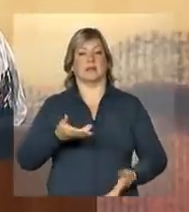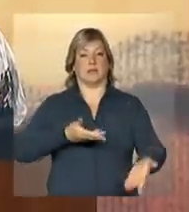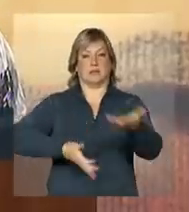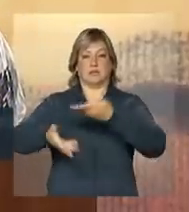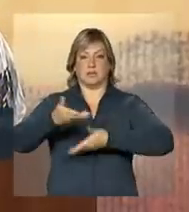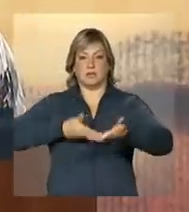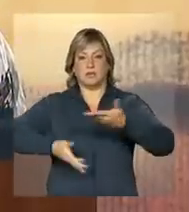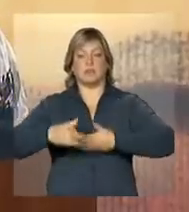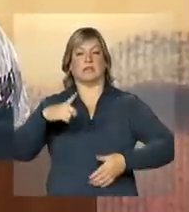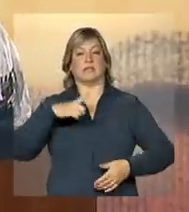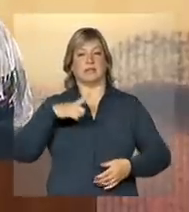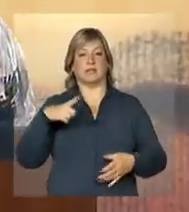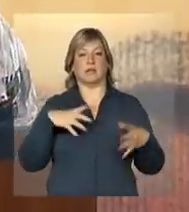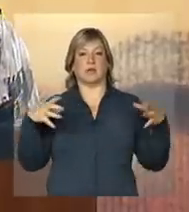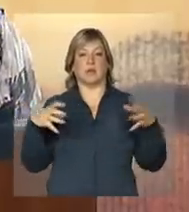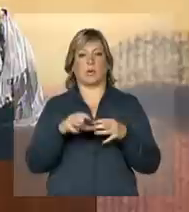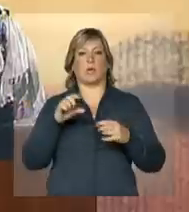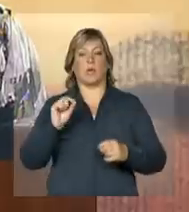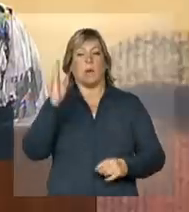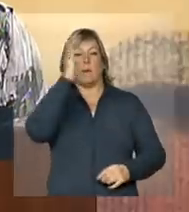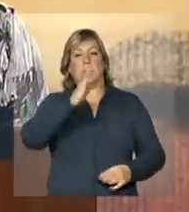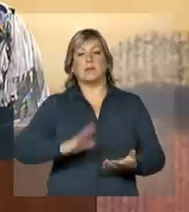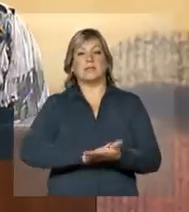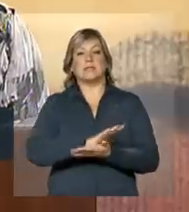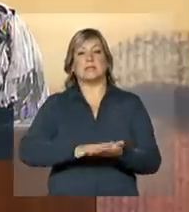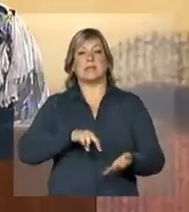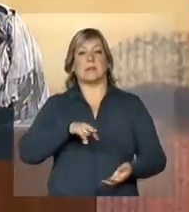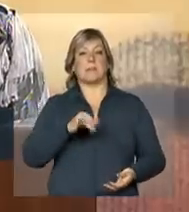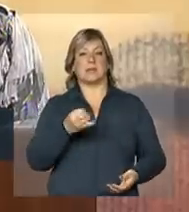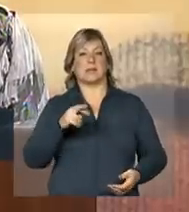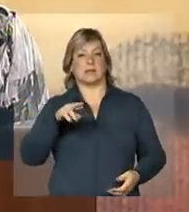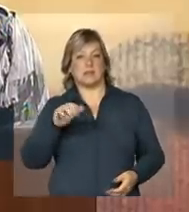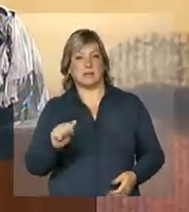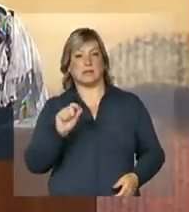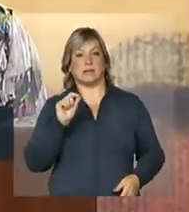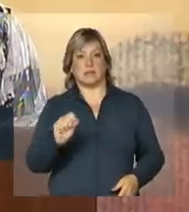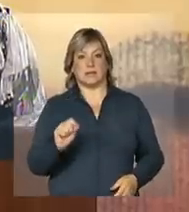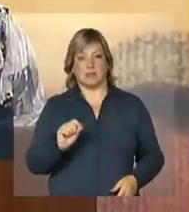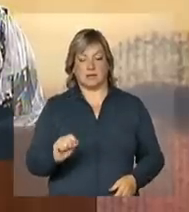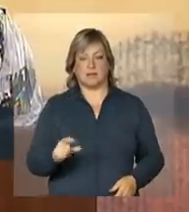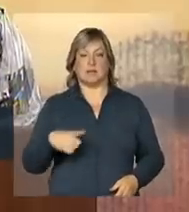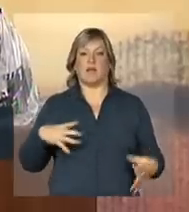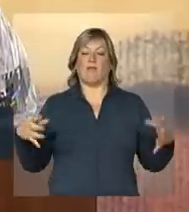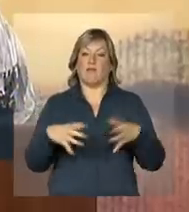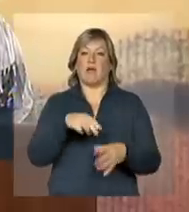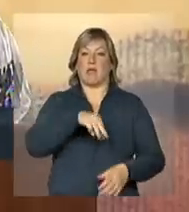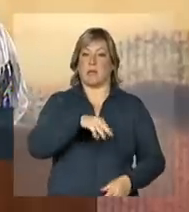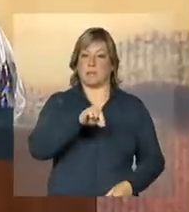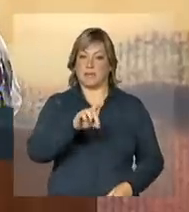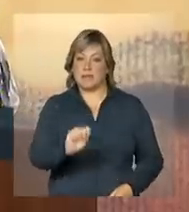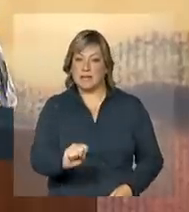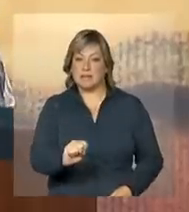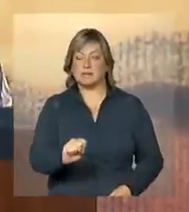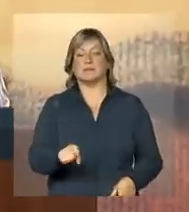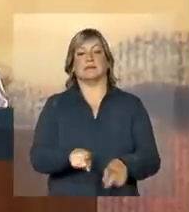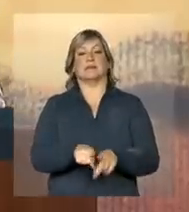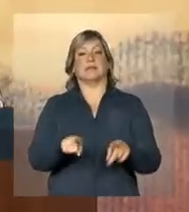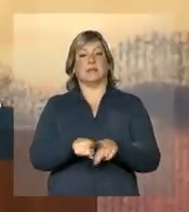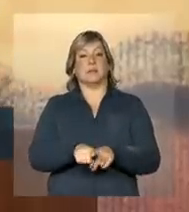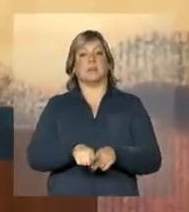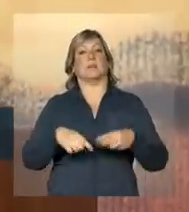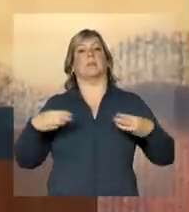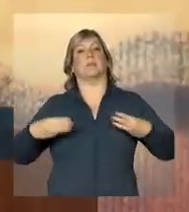ocorre em torno do Brasil sem miséria que obviamente envolve o MDS e o o